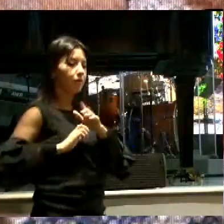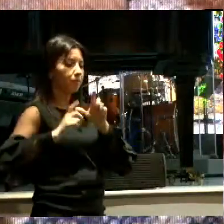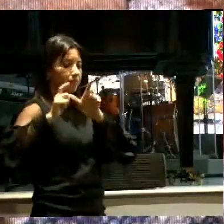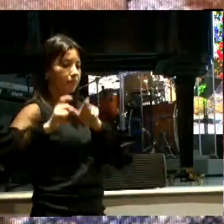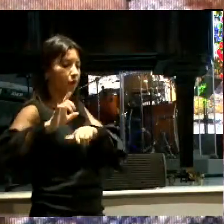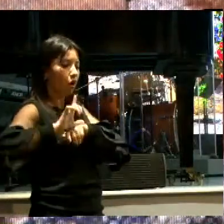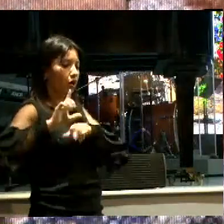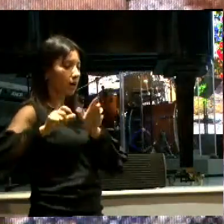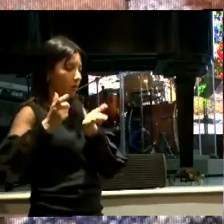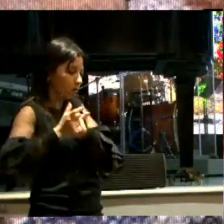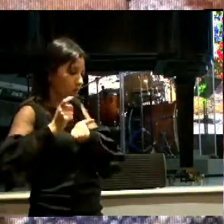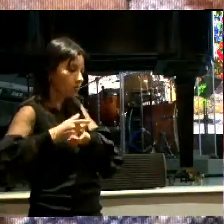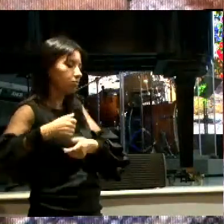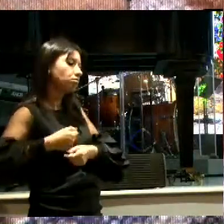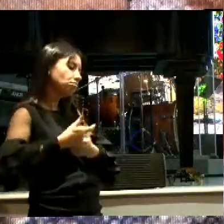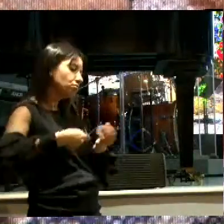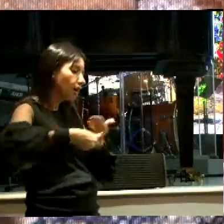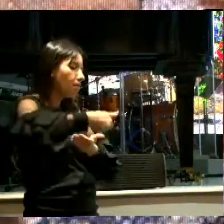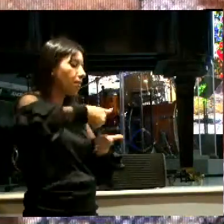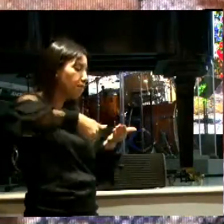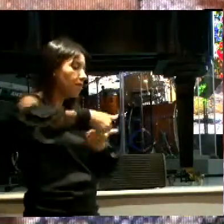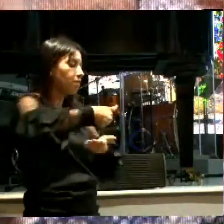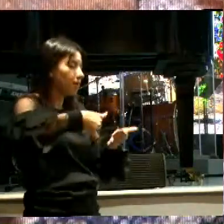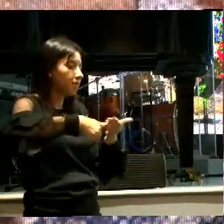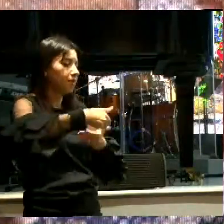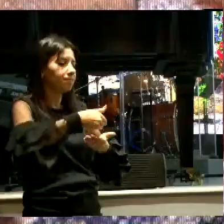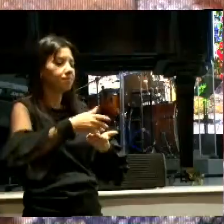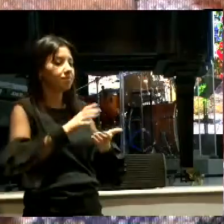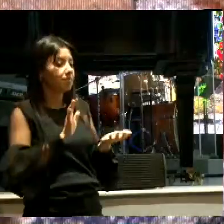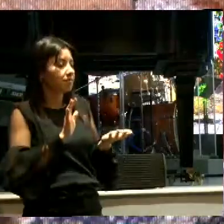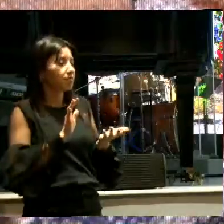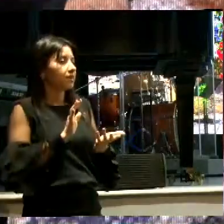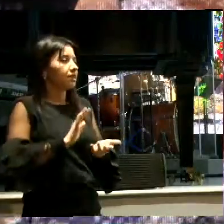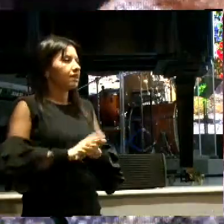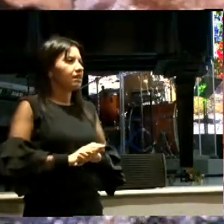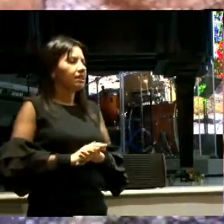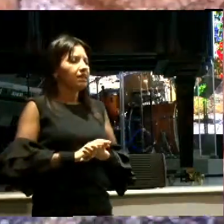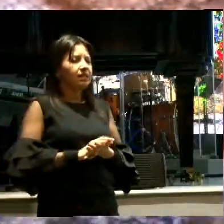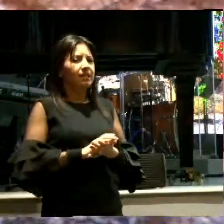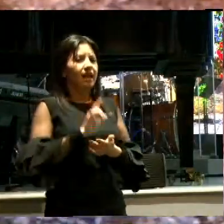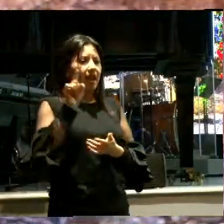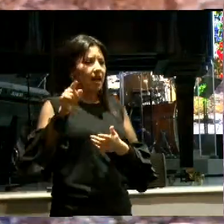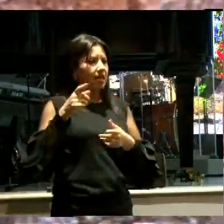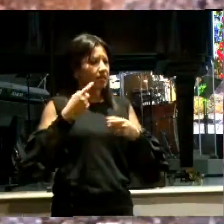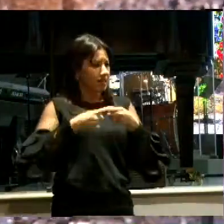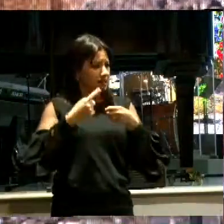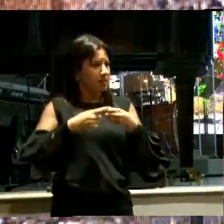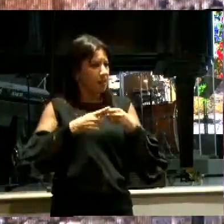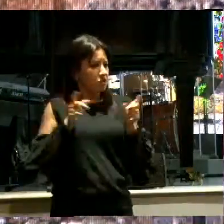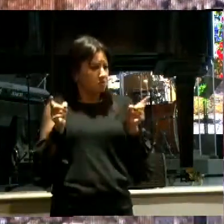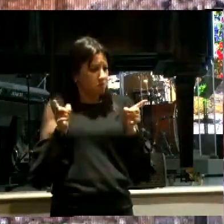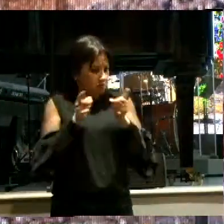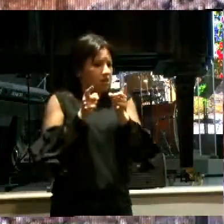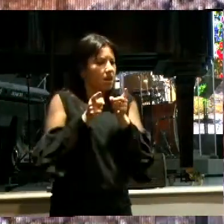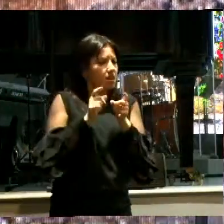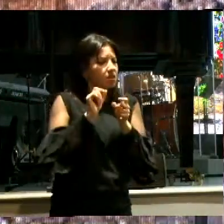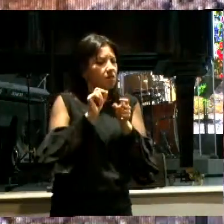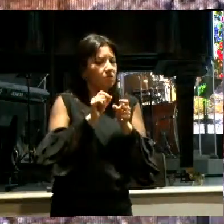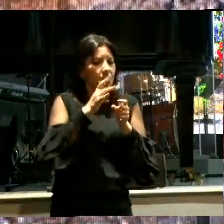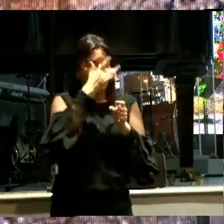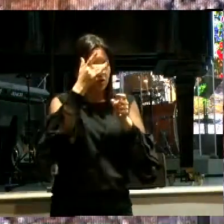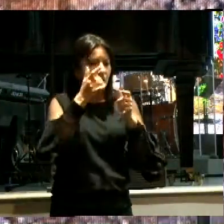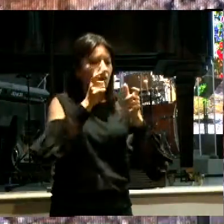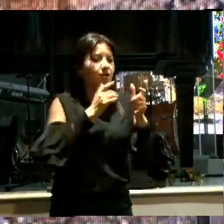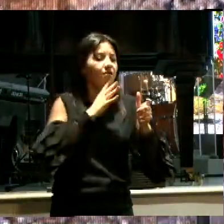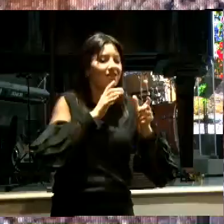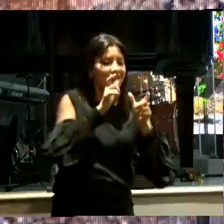pequena, tudo pequenininho, todo mundo se conhece, o que vale é o verbal, é a palavra. Cheguei lá e falei assim,